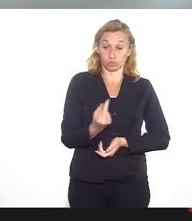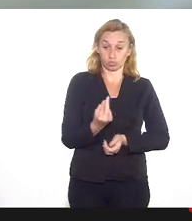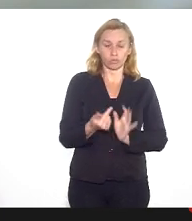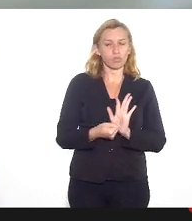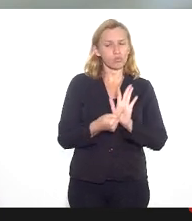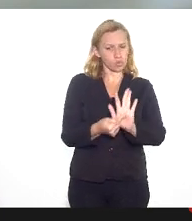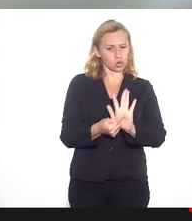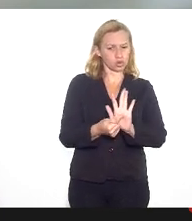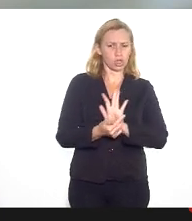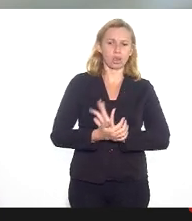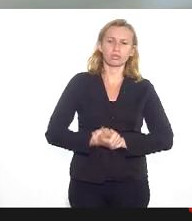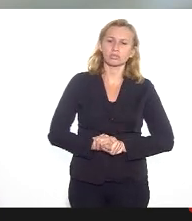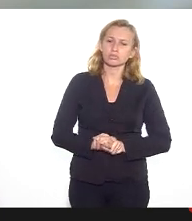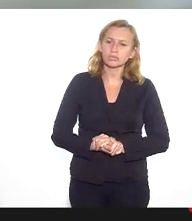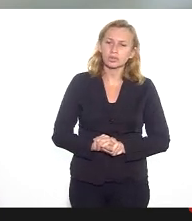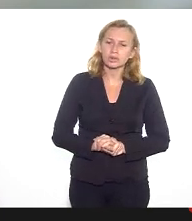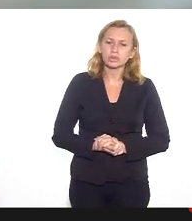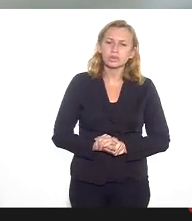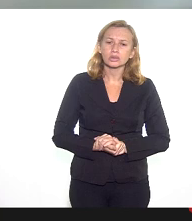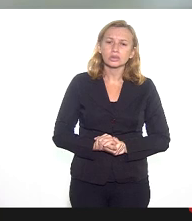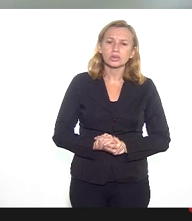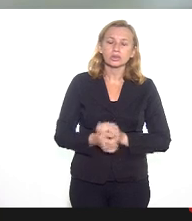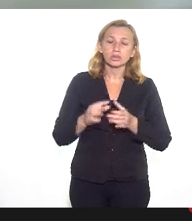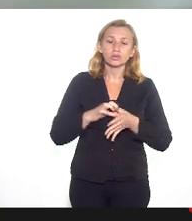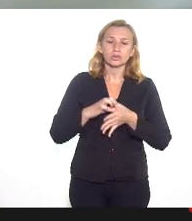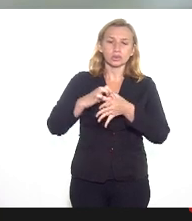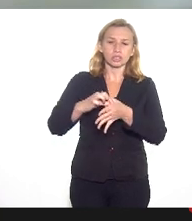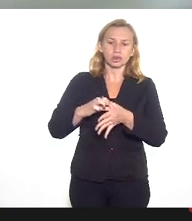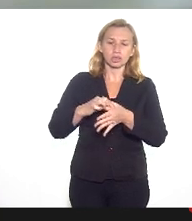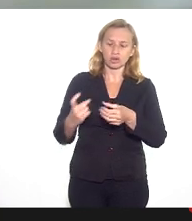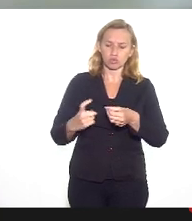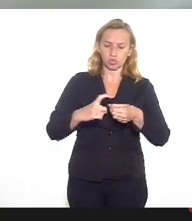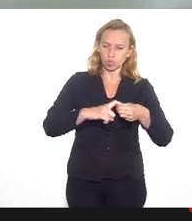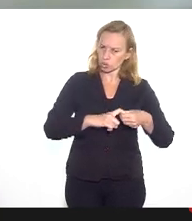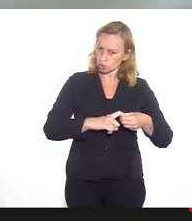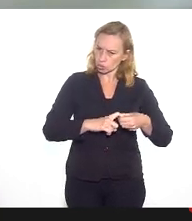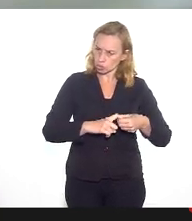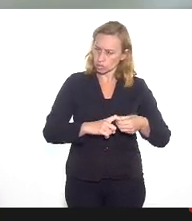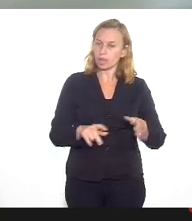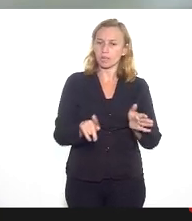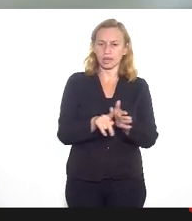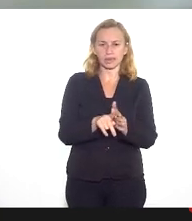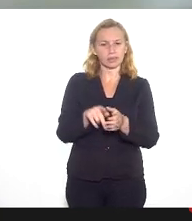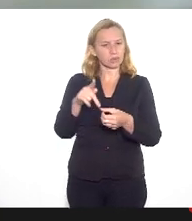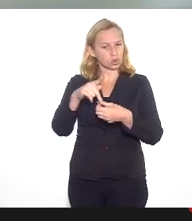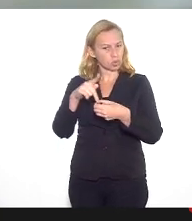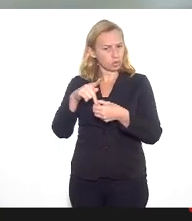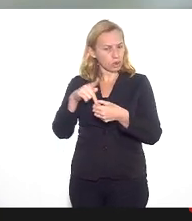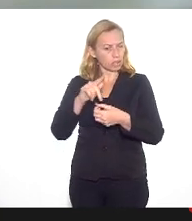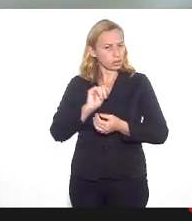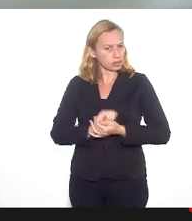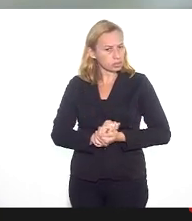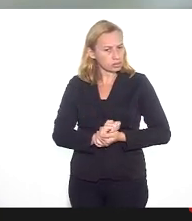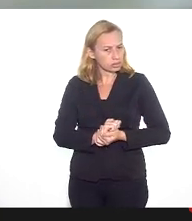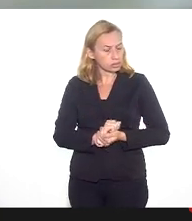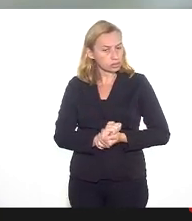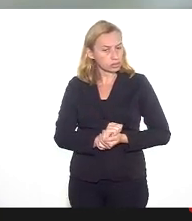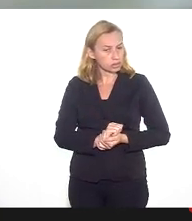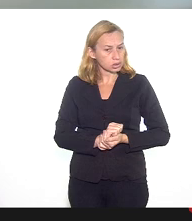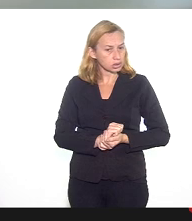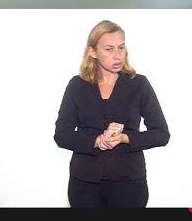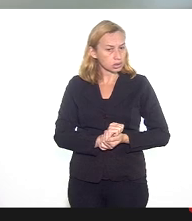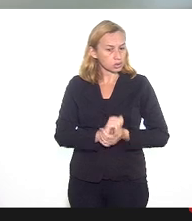que a líder do consórcio, que nesse caso é a Petrobras, é que